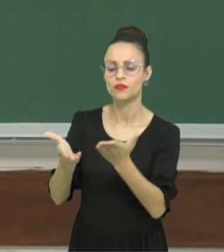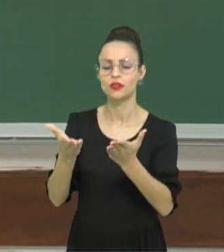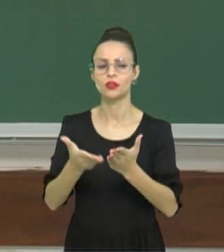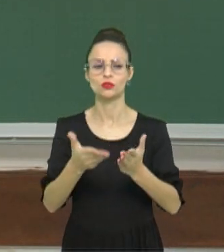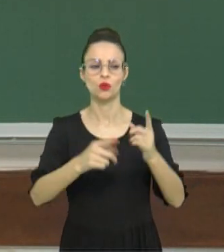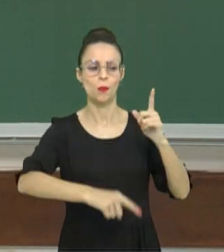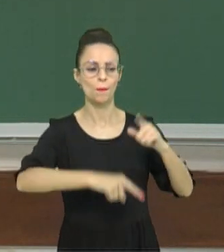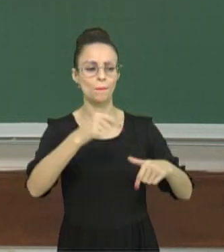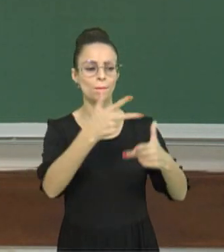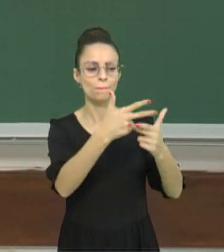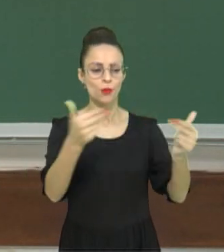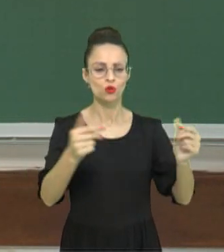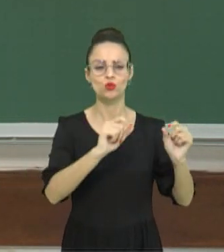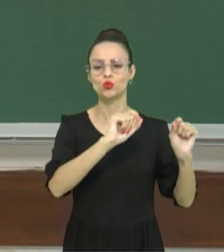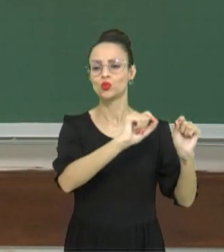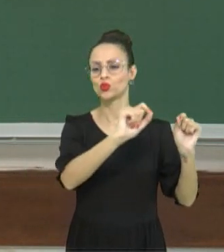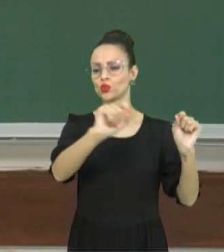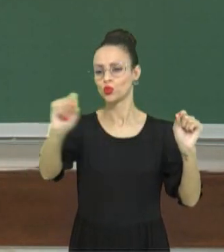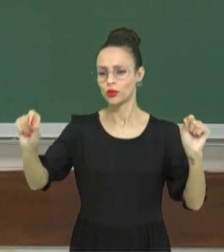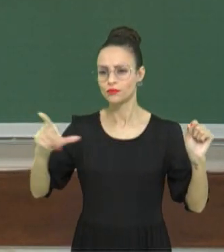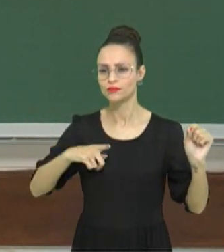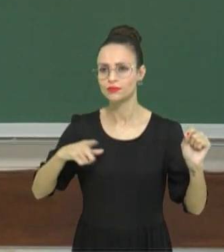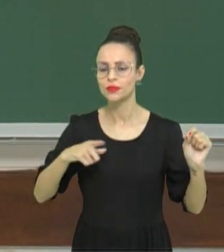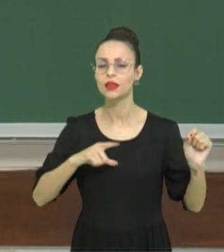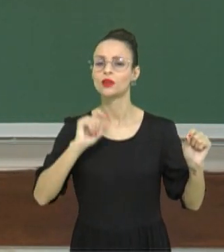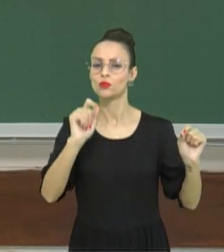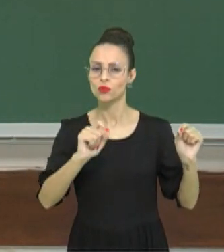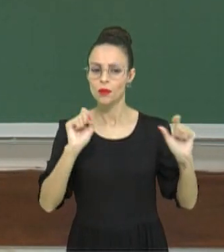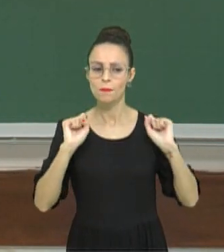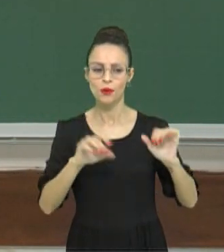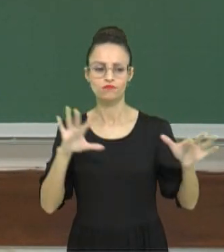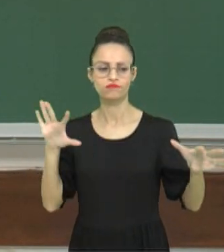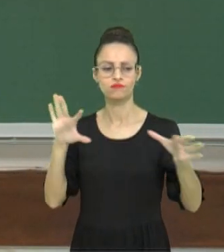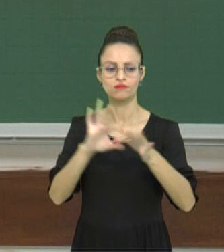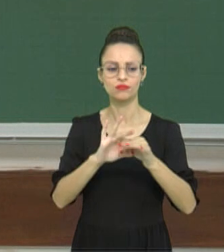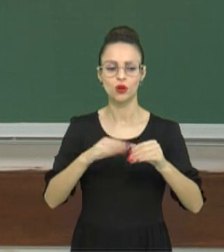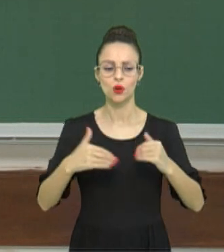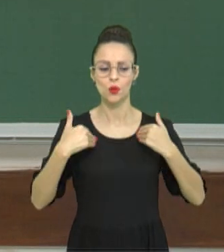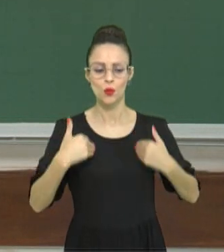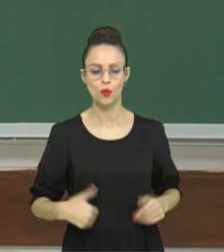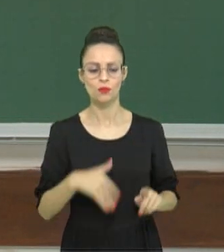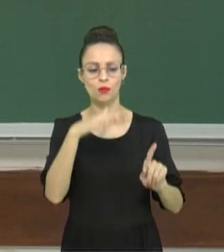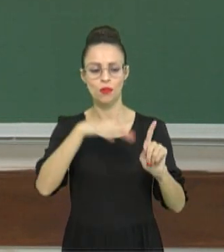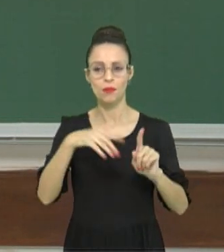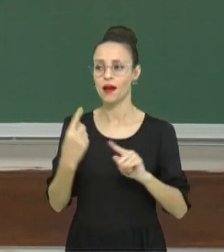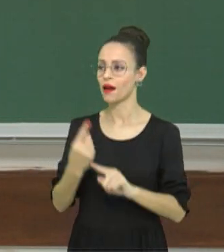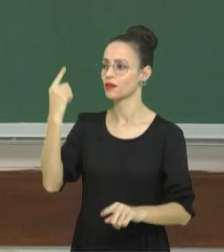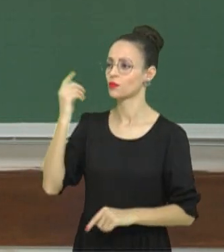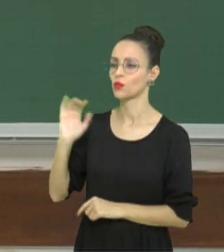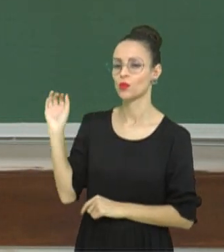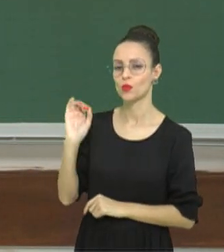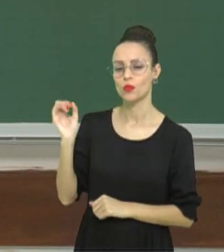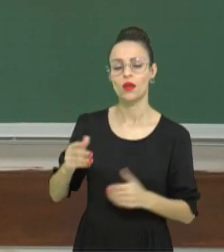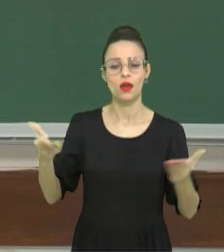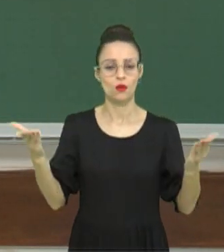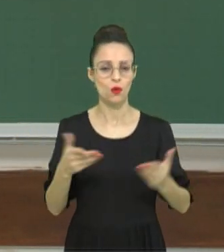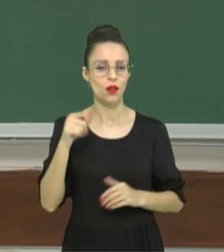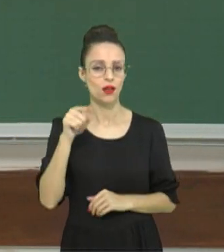estão criando uma demanda que não existia. Então, por isso que a gente vai usar esse termo aí